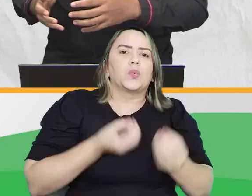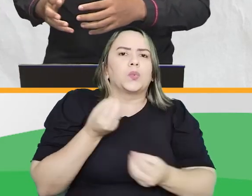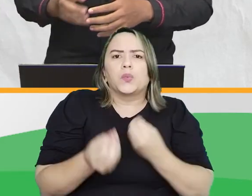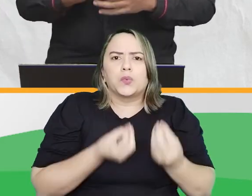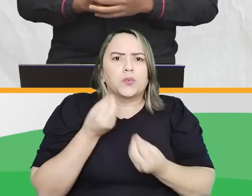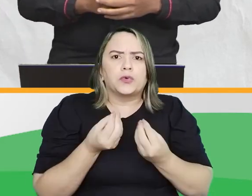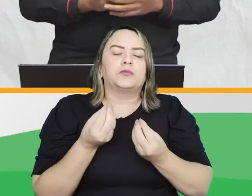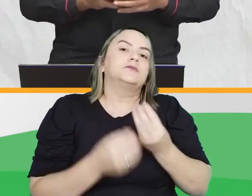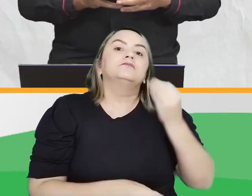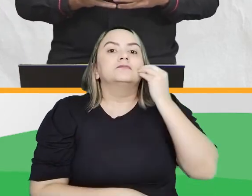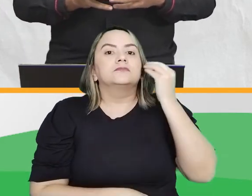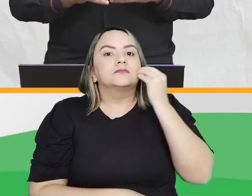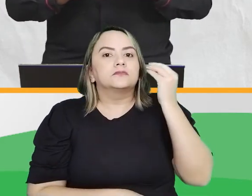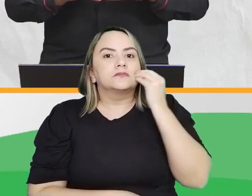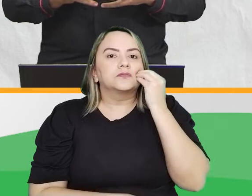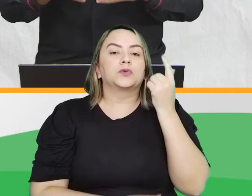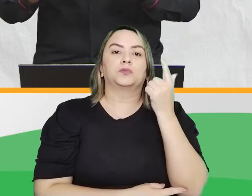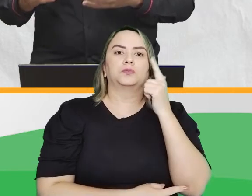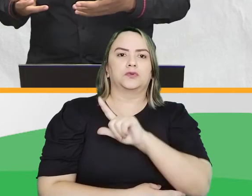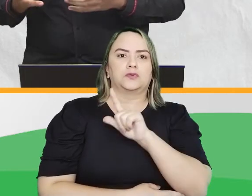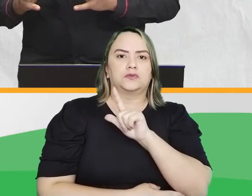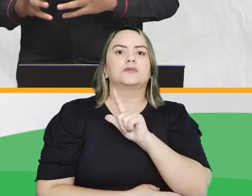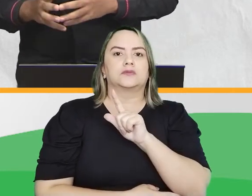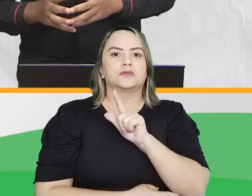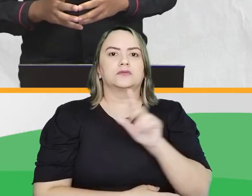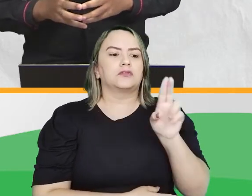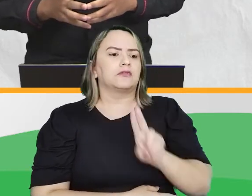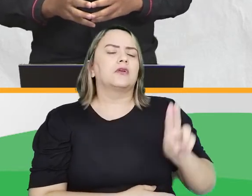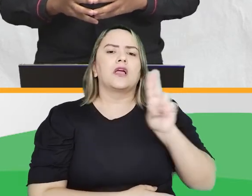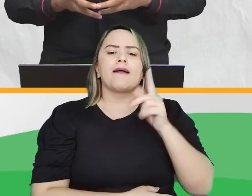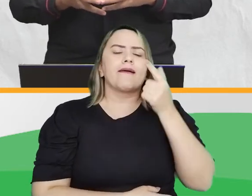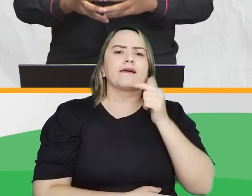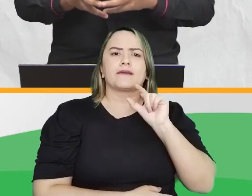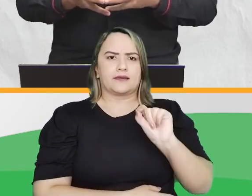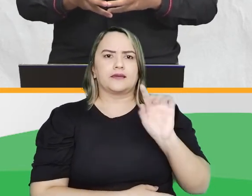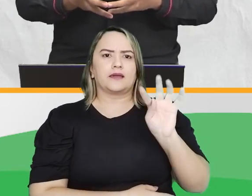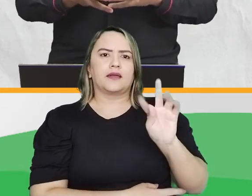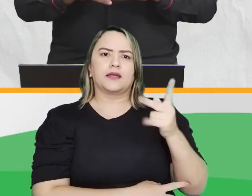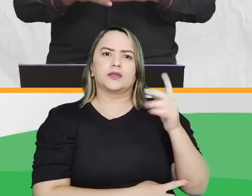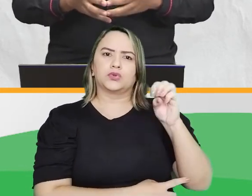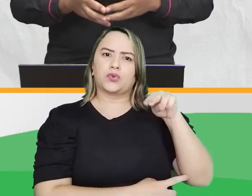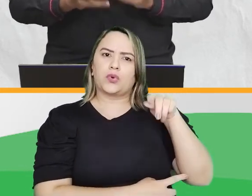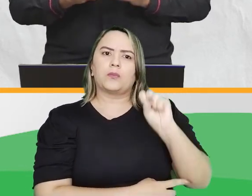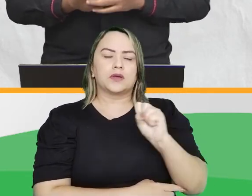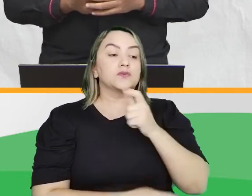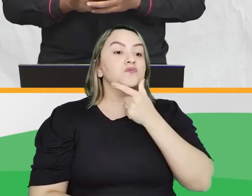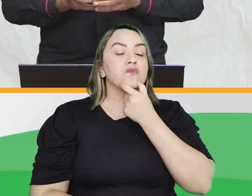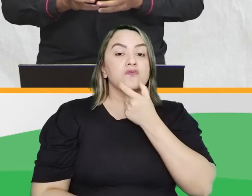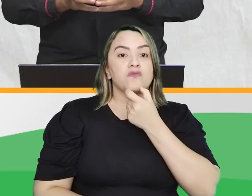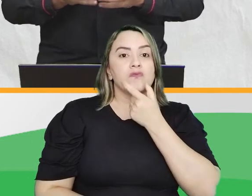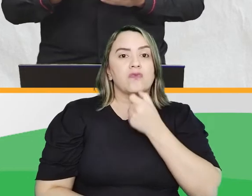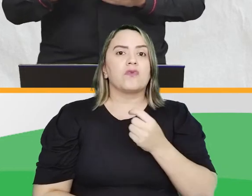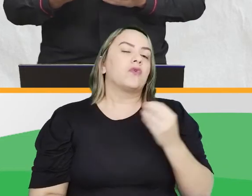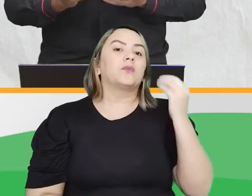comercial. Tá certo? Então, essa tentativa, né, ela conseguiu ser executada por Thomas Edison, né?